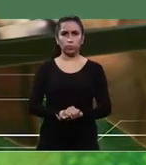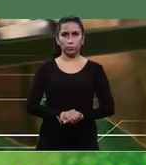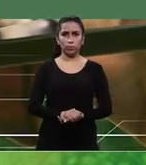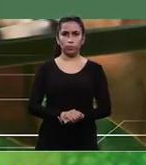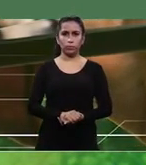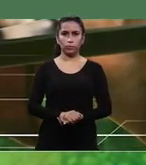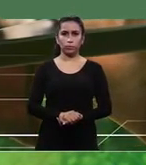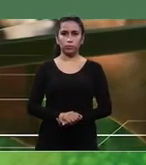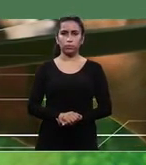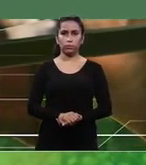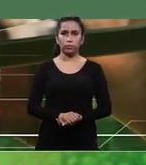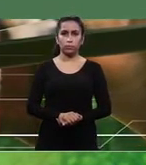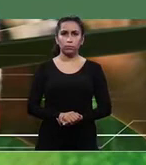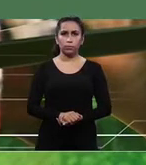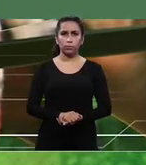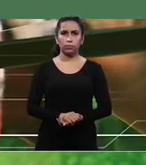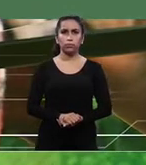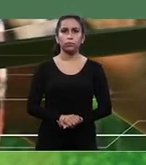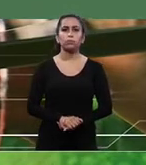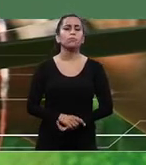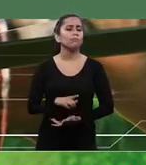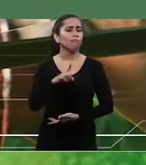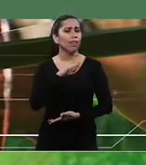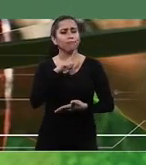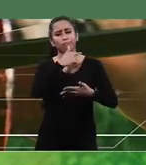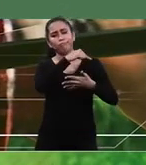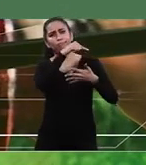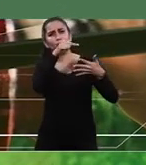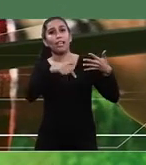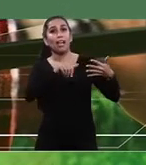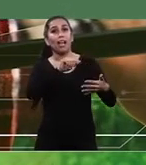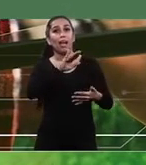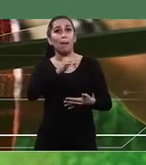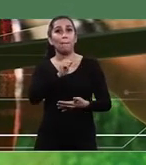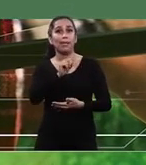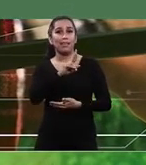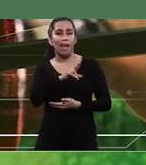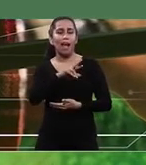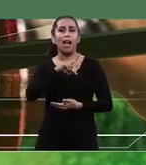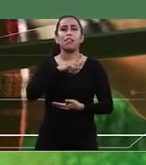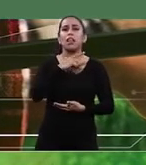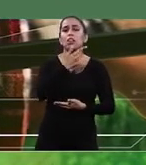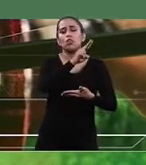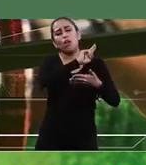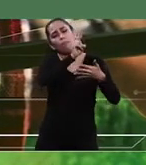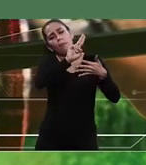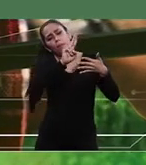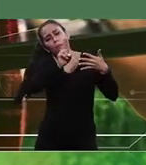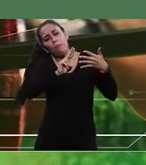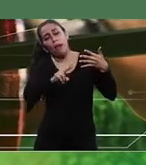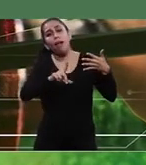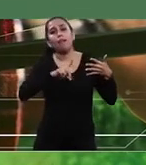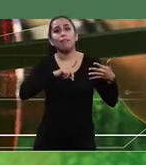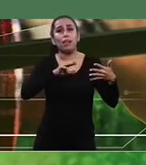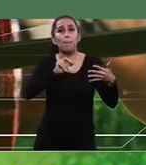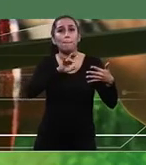preparações, balas e confeitos com a Abicab, da Sweet and Snacks. Nós temos também o Brazilian